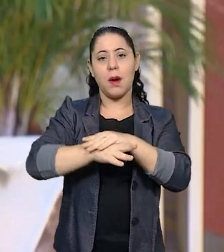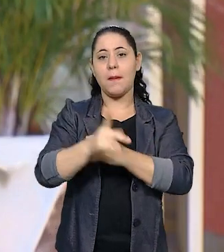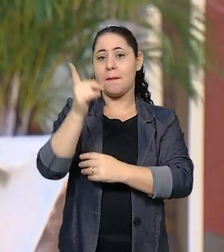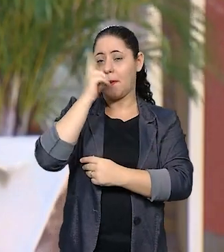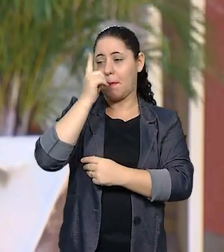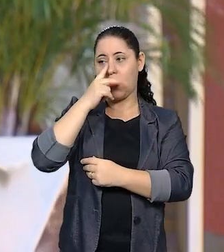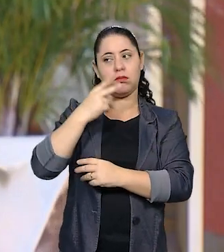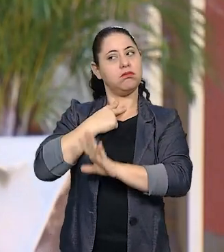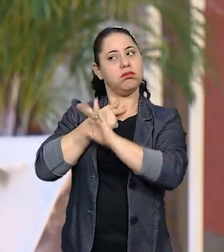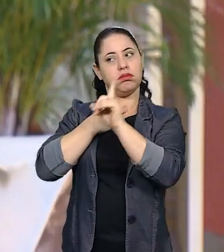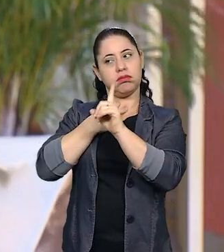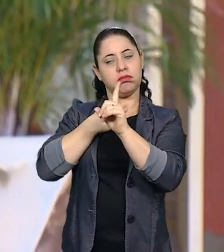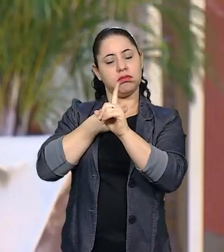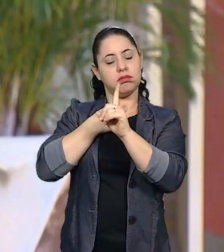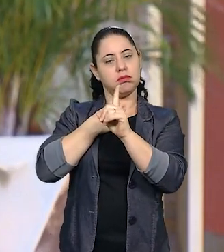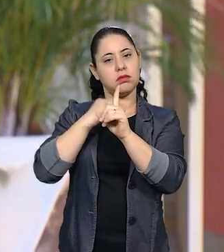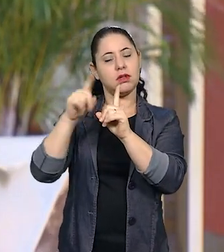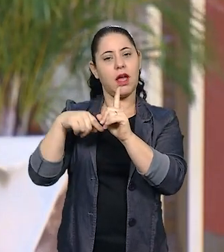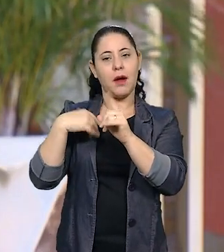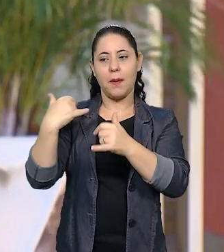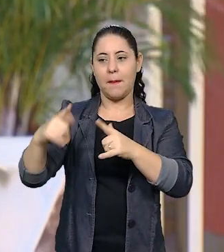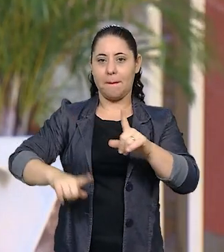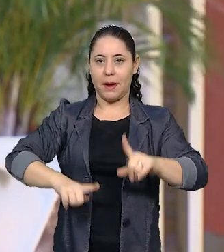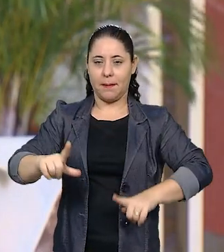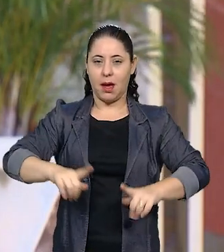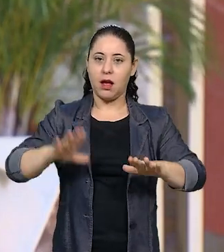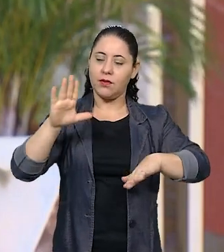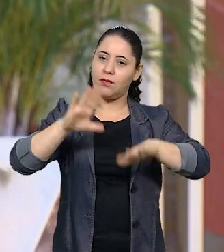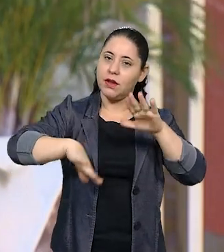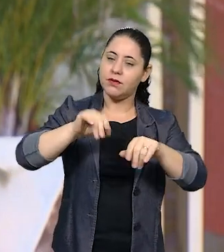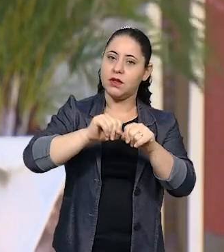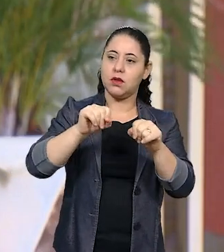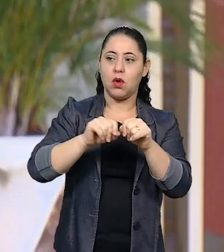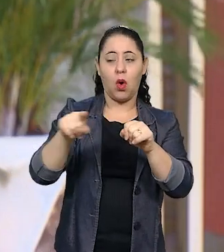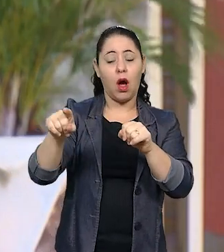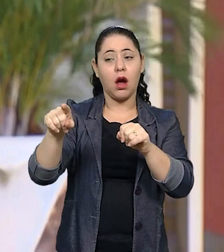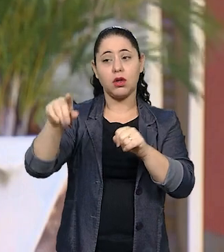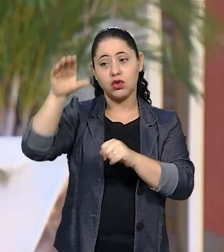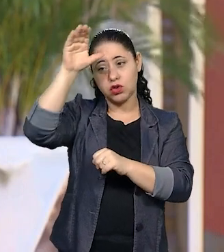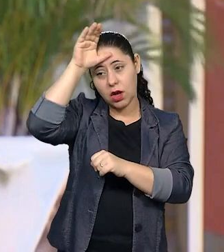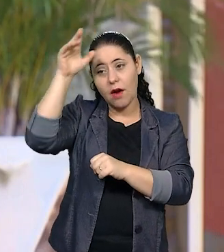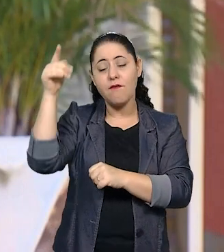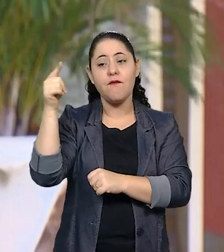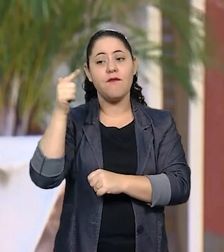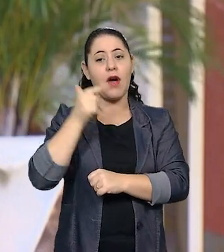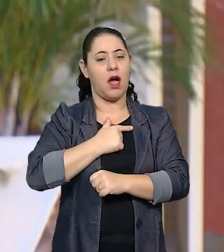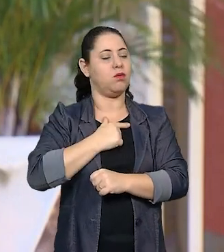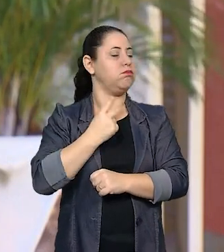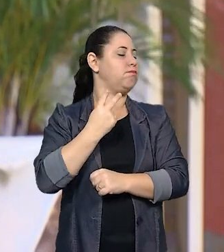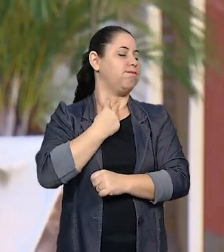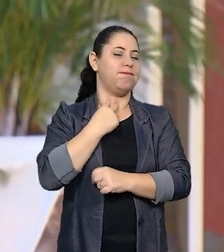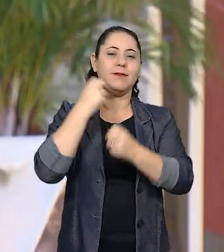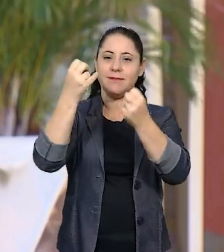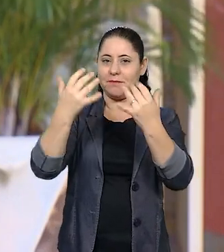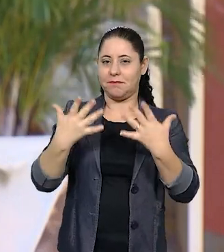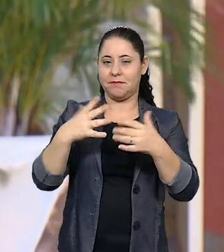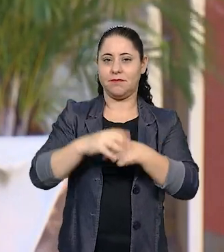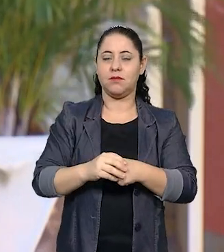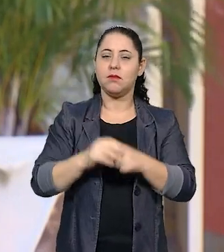já sabe distinguir muitas coisas que eu percebi na mudança, a fala dela, o comportamento às vezes de falar, mamãe, isso não